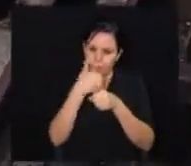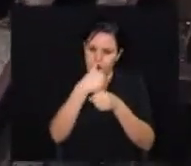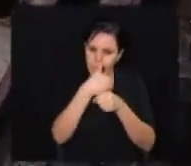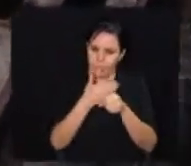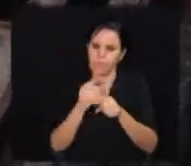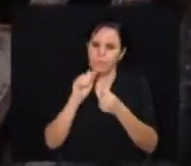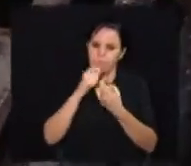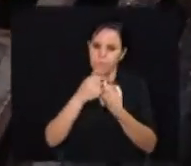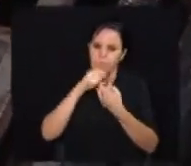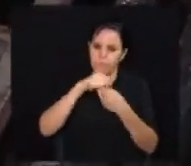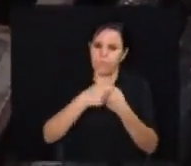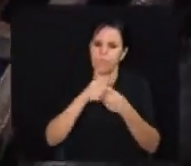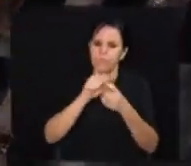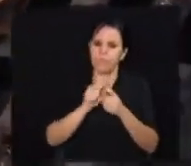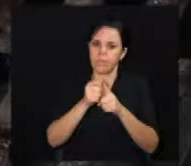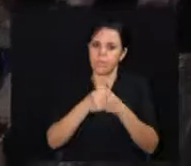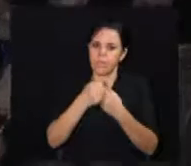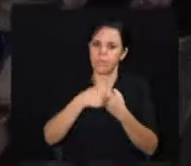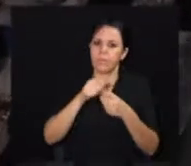alho.